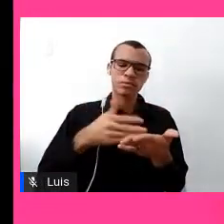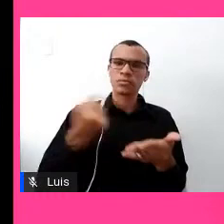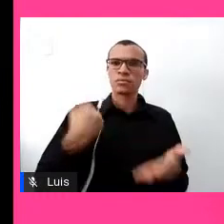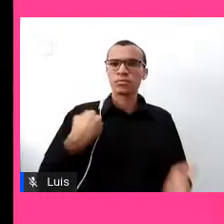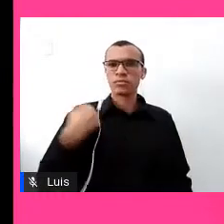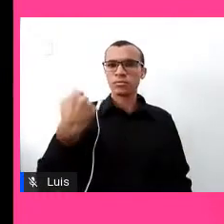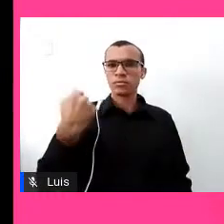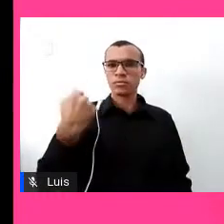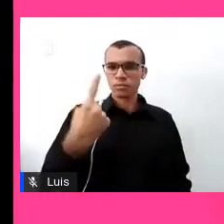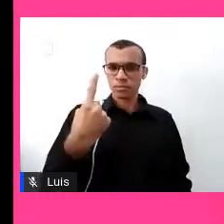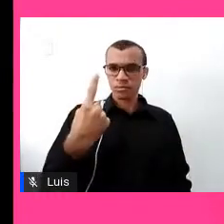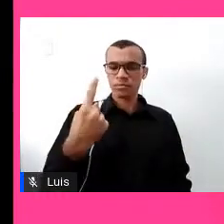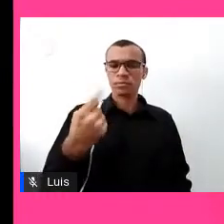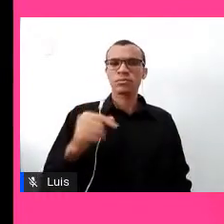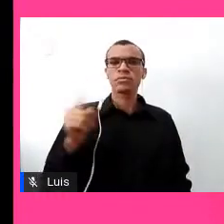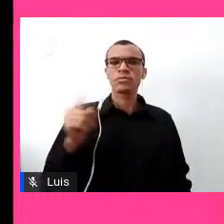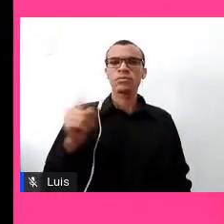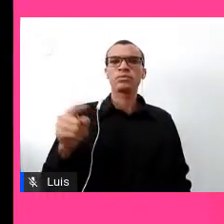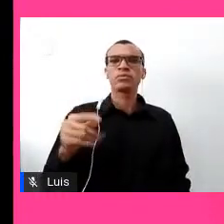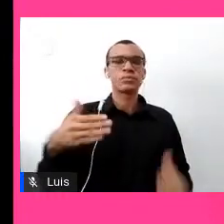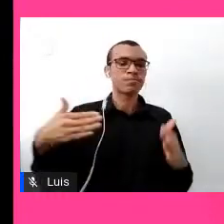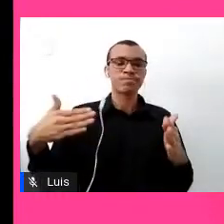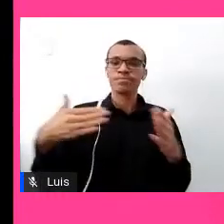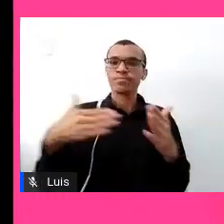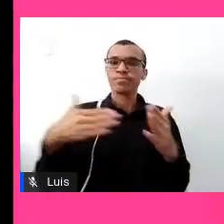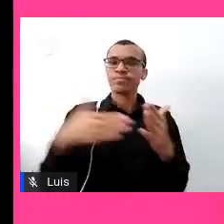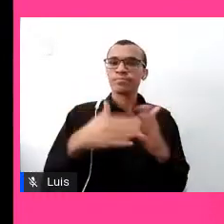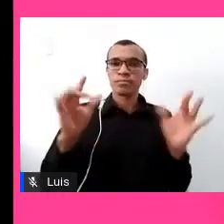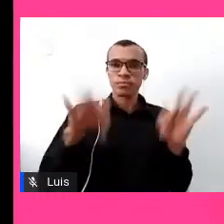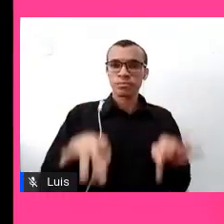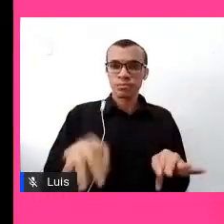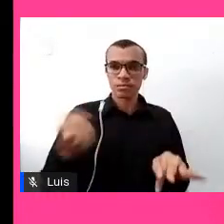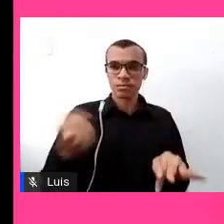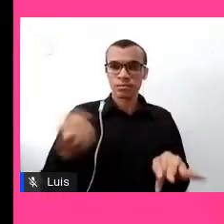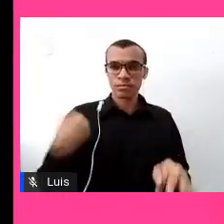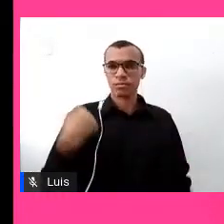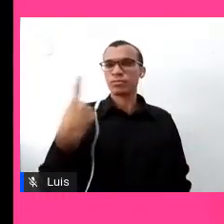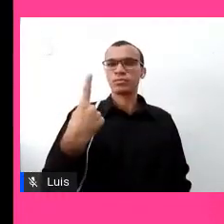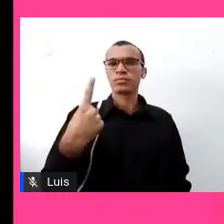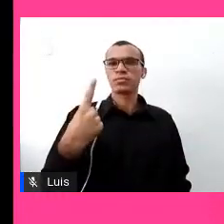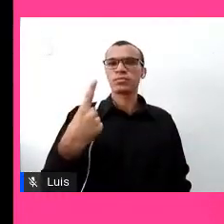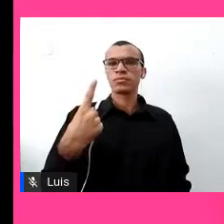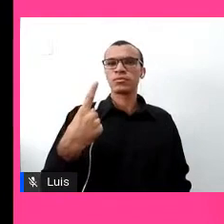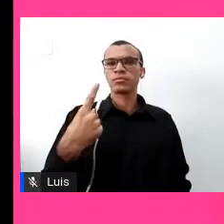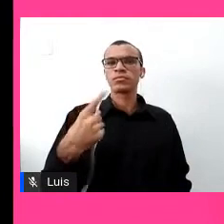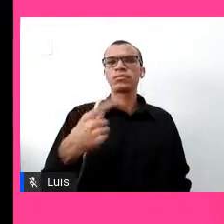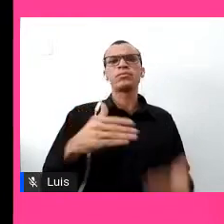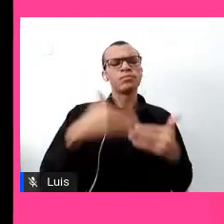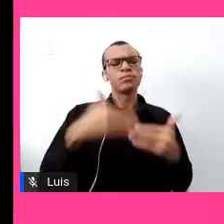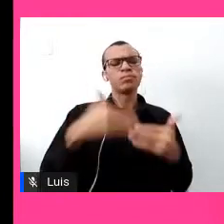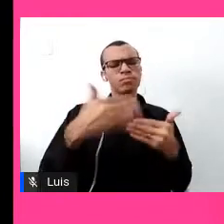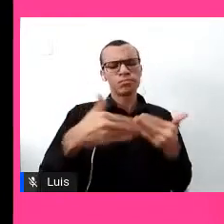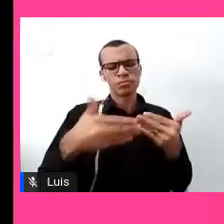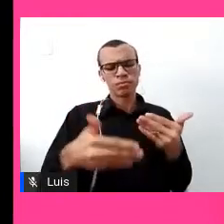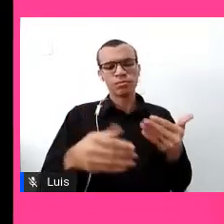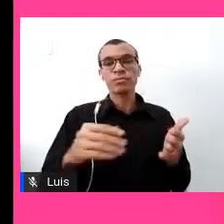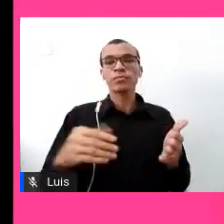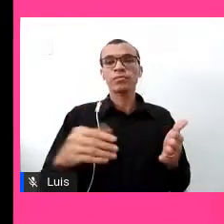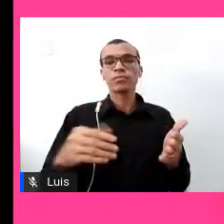esse objeto ele não acaba na página número 1. Esse objeto ele desce até a outra